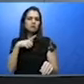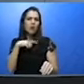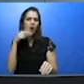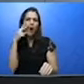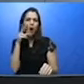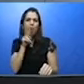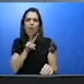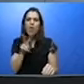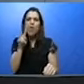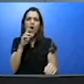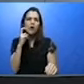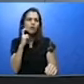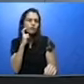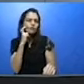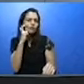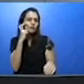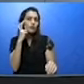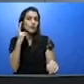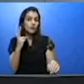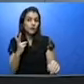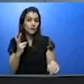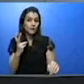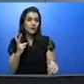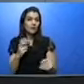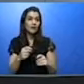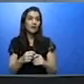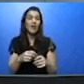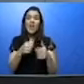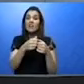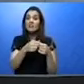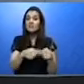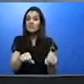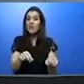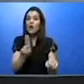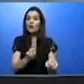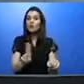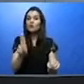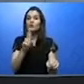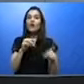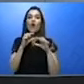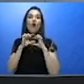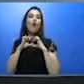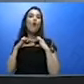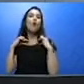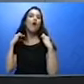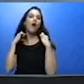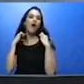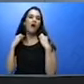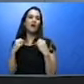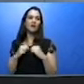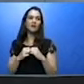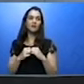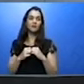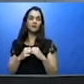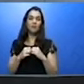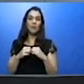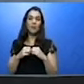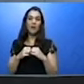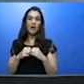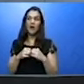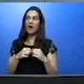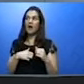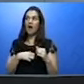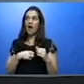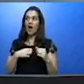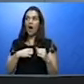mas tímida ao mesmo tempo. Ela está usando aqui um colar, está com roupas claras,